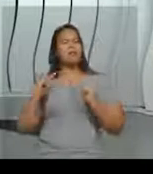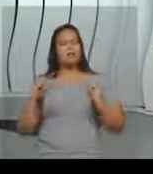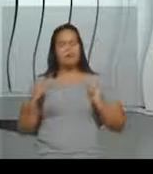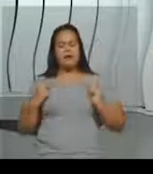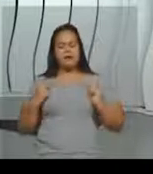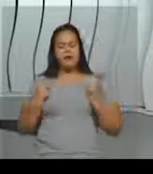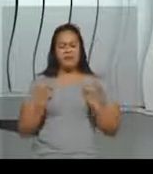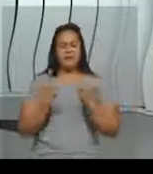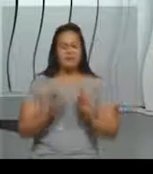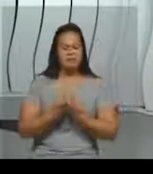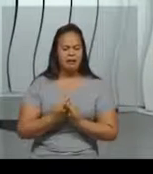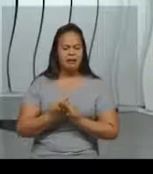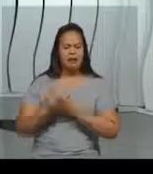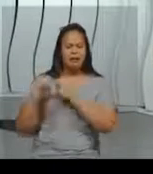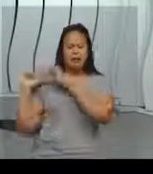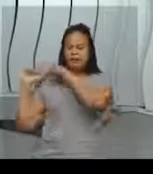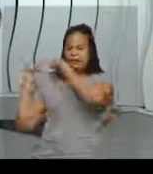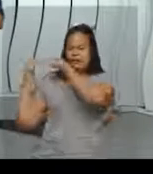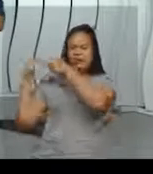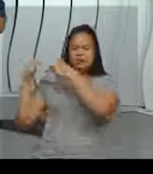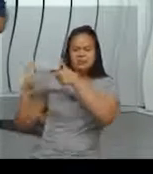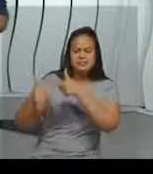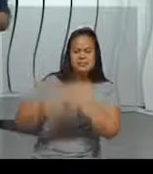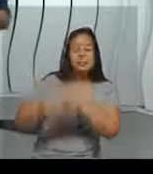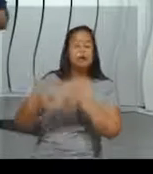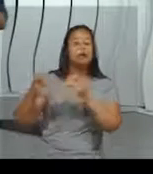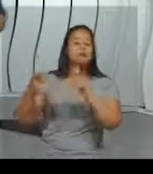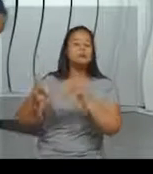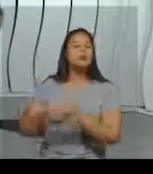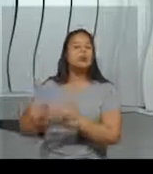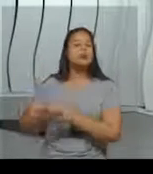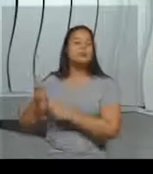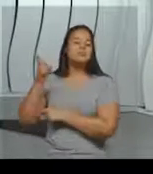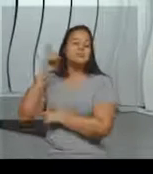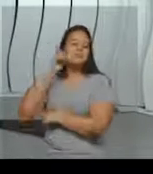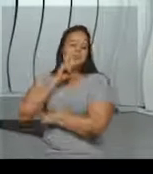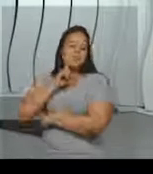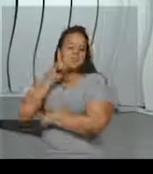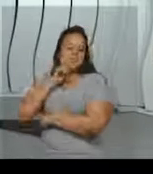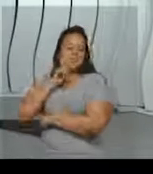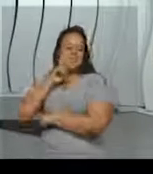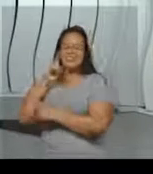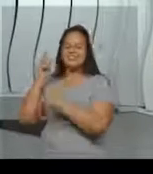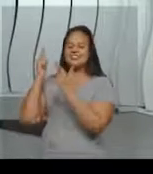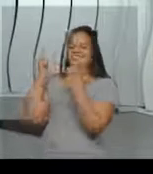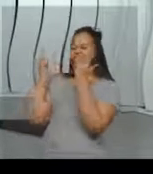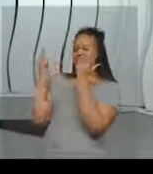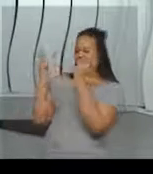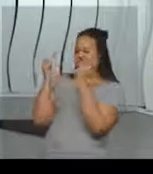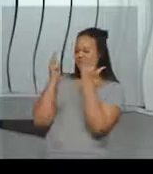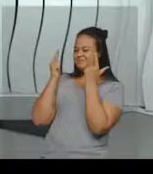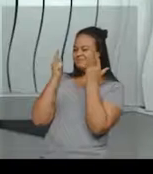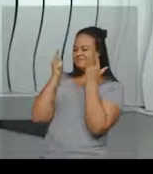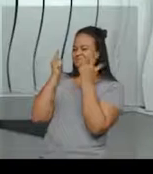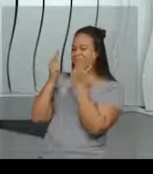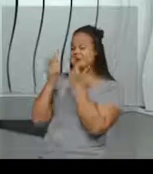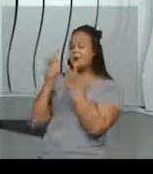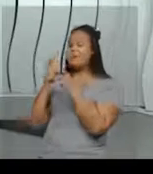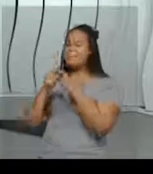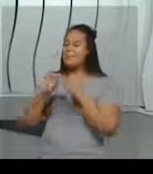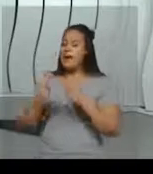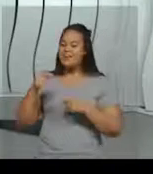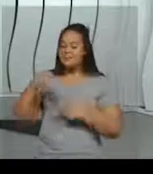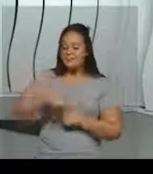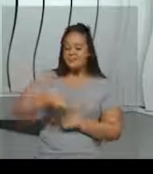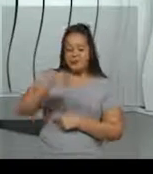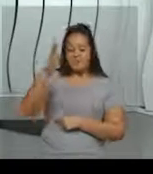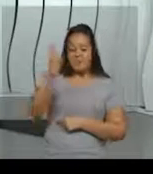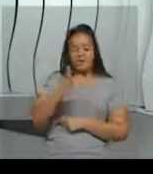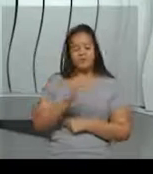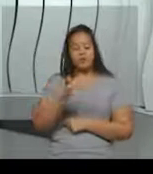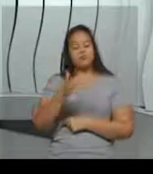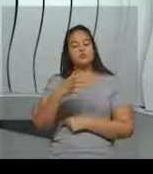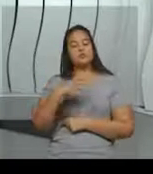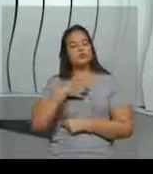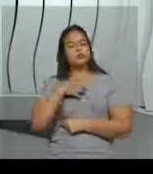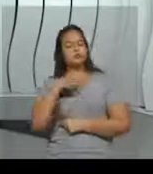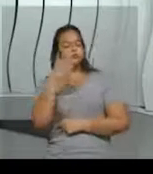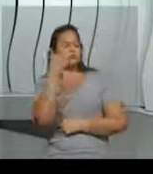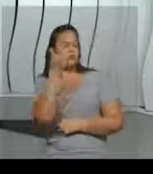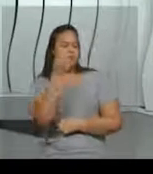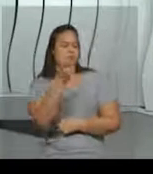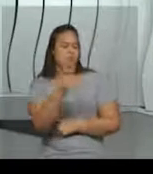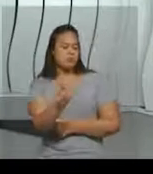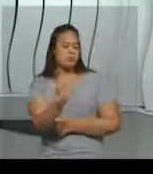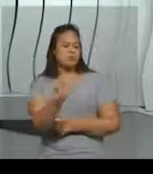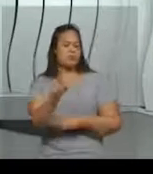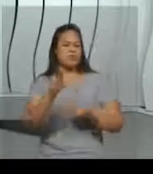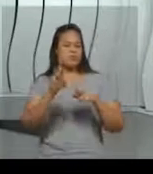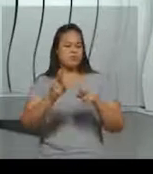uma origem lá dos Estados Unidos, né? O funk, né? Mas que aqui ele vai ganhar essa outra conotação, esse novo